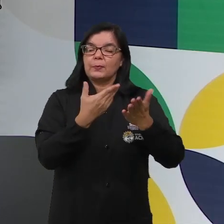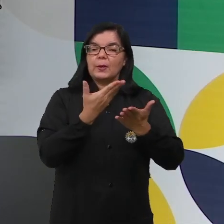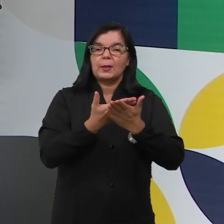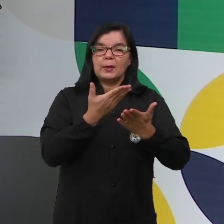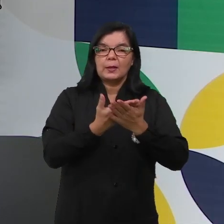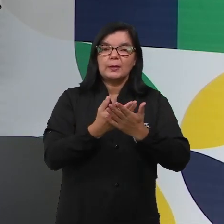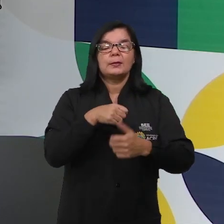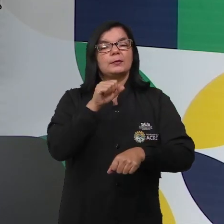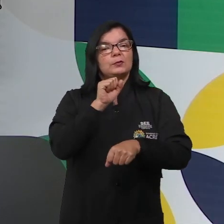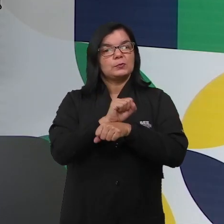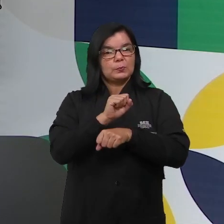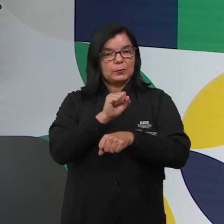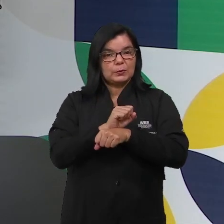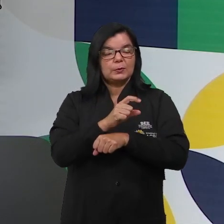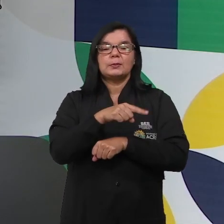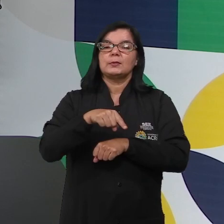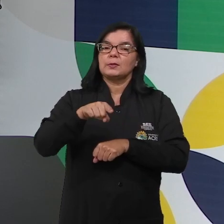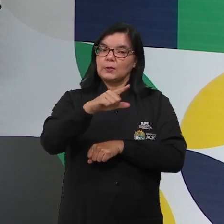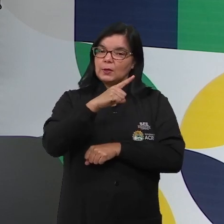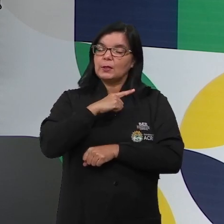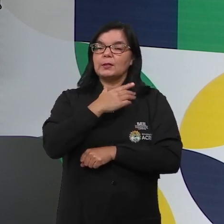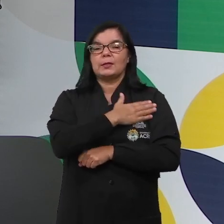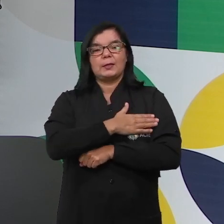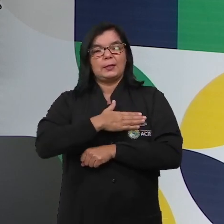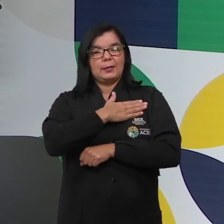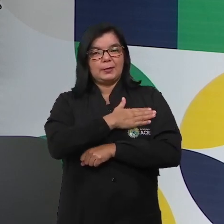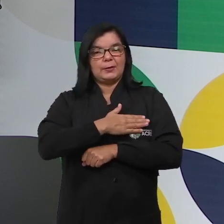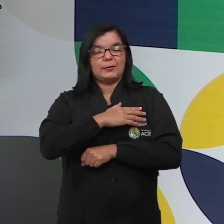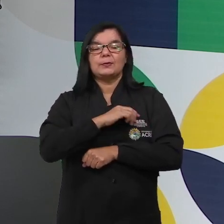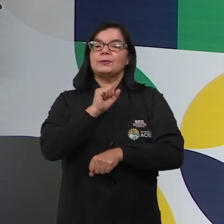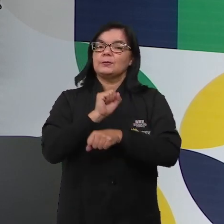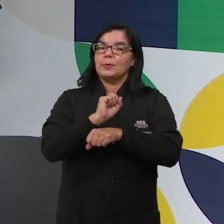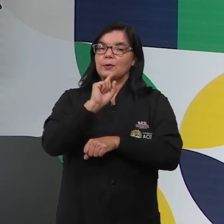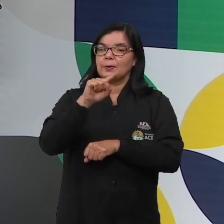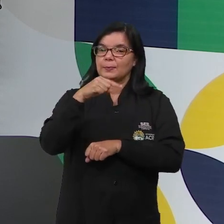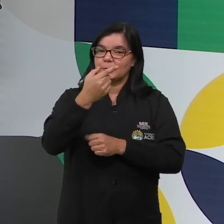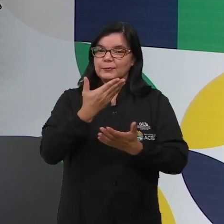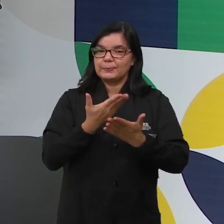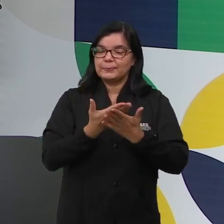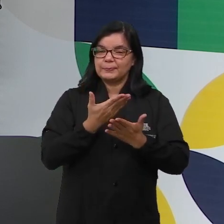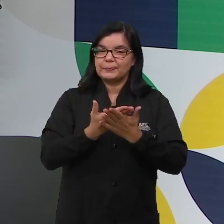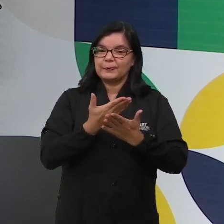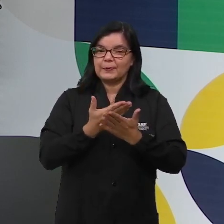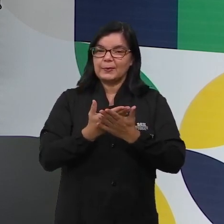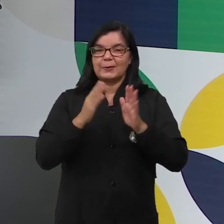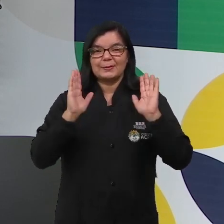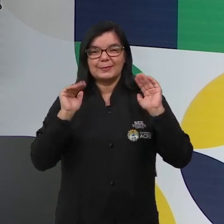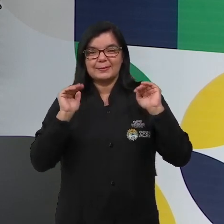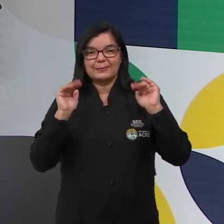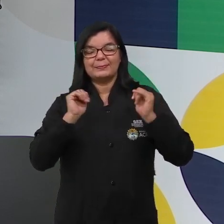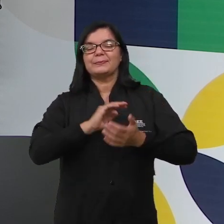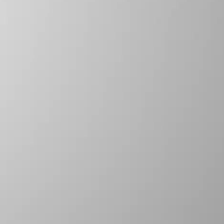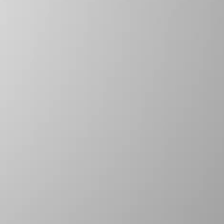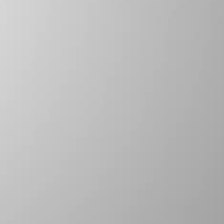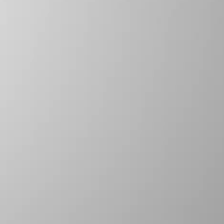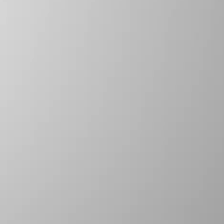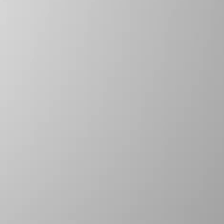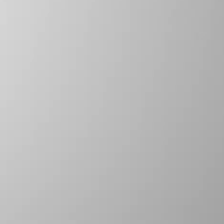hoje. Espero muito que vocês tenham gostado e aguardo vocês na próxima. Até mais!